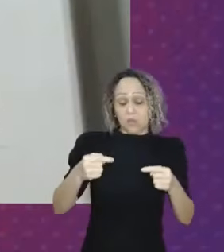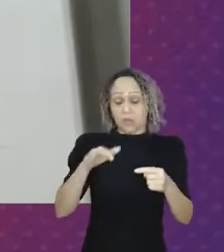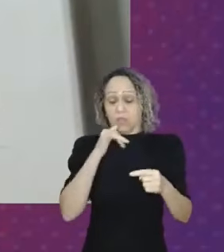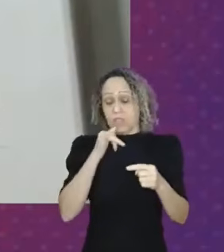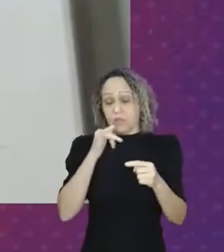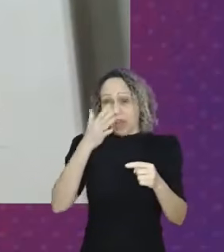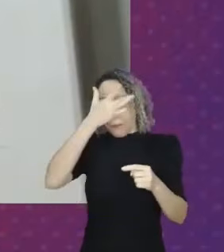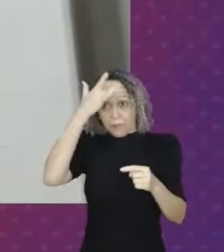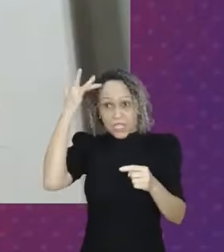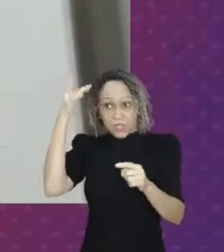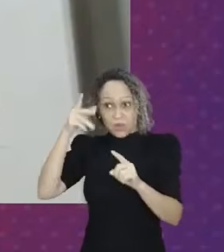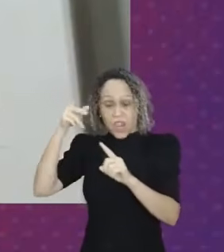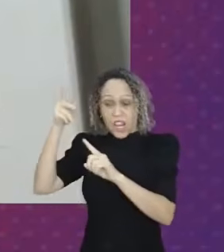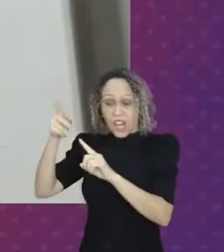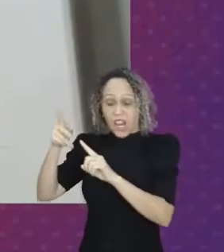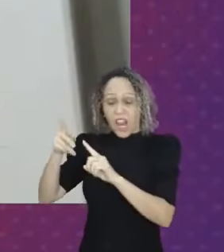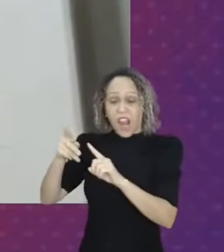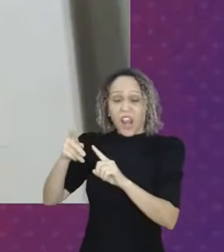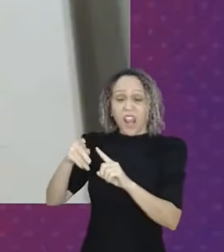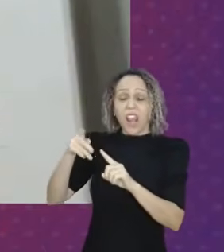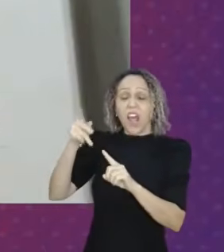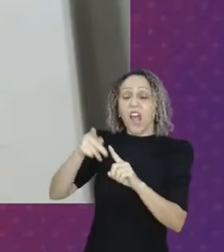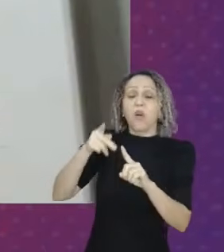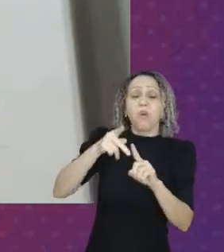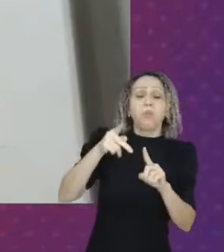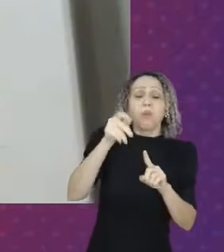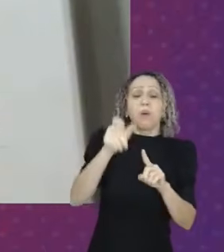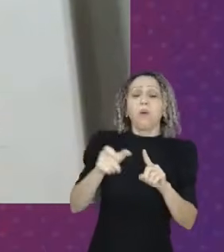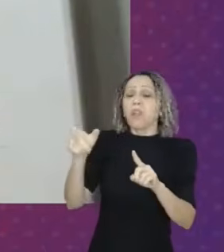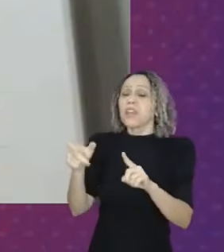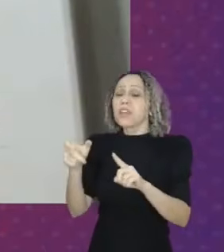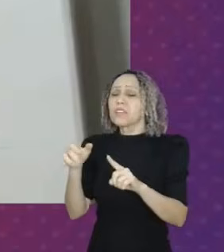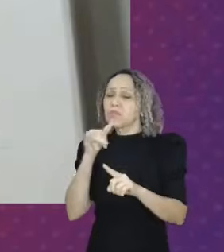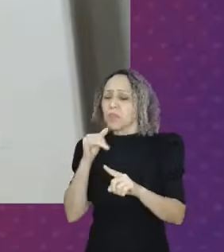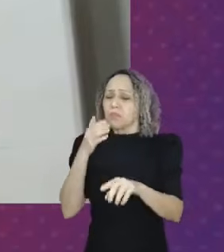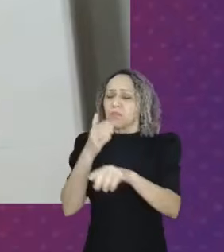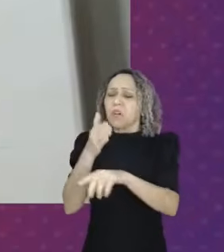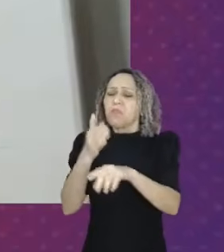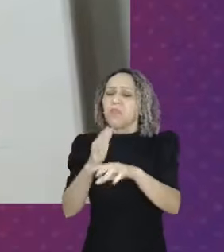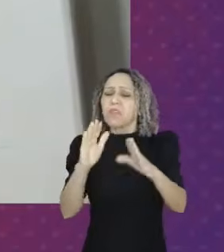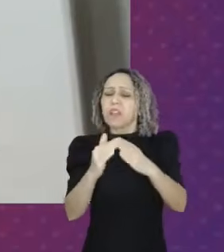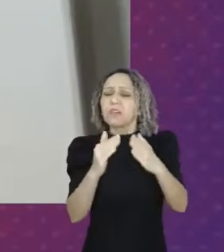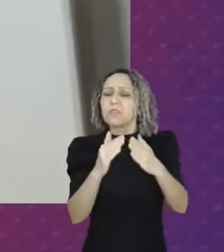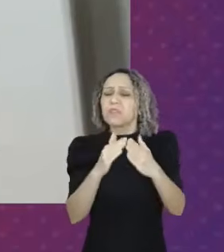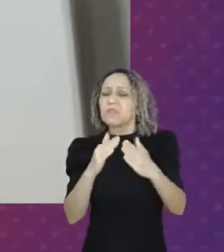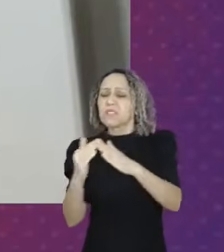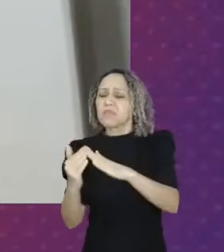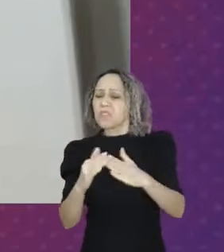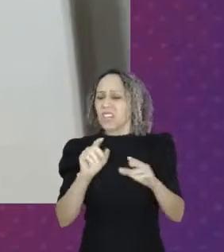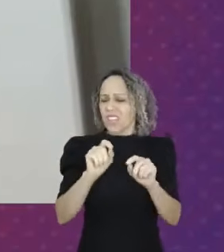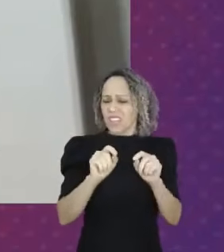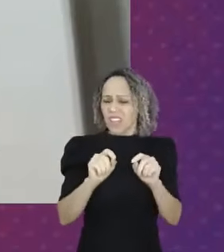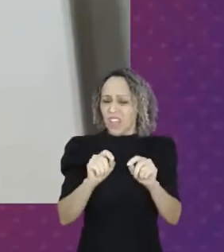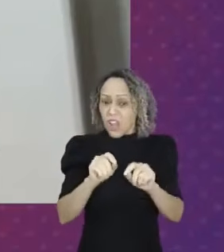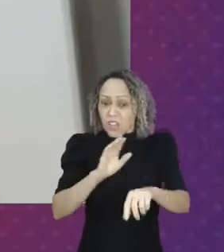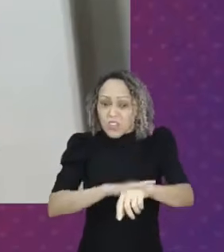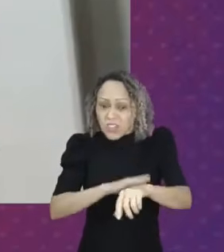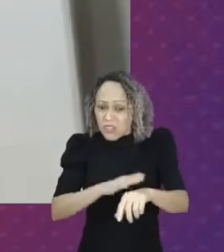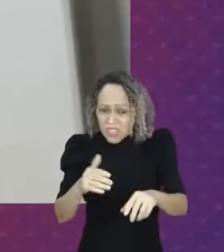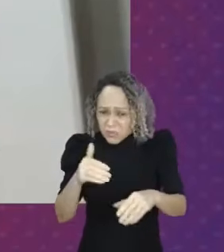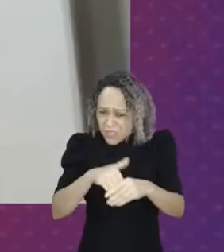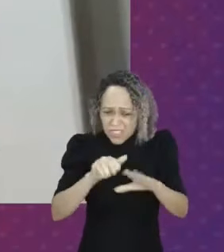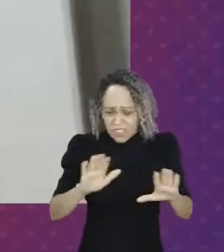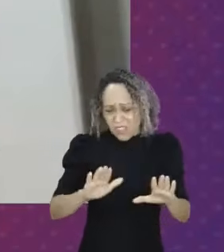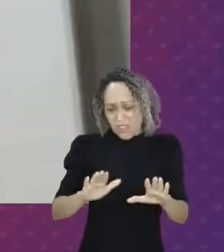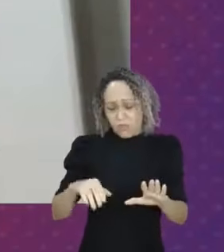espaço, principalmente na periferia, só quando vai pedir voto. E não deve ser assim nos mandatos petistas. Então, e isso também vale para a nossa militância. Tudo que nós